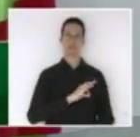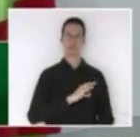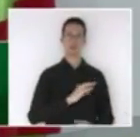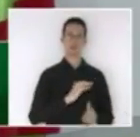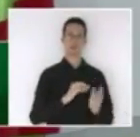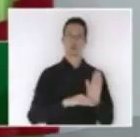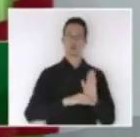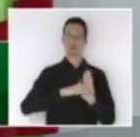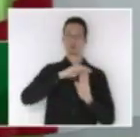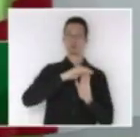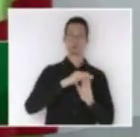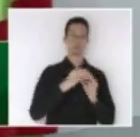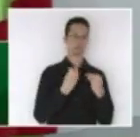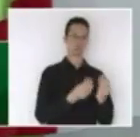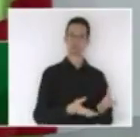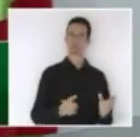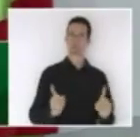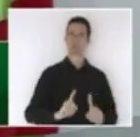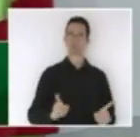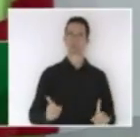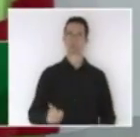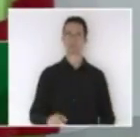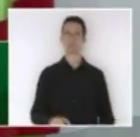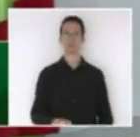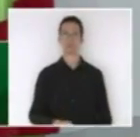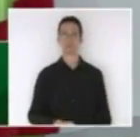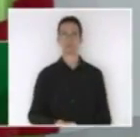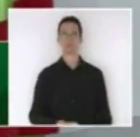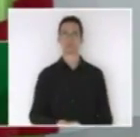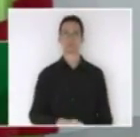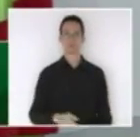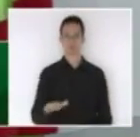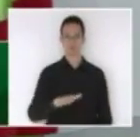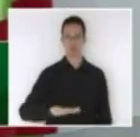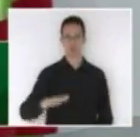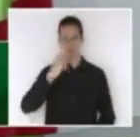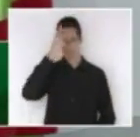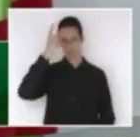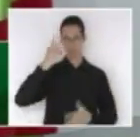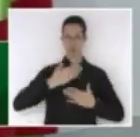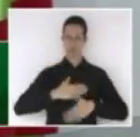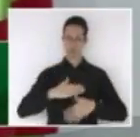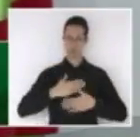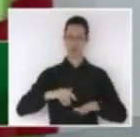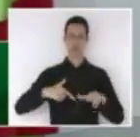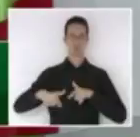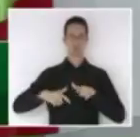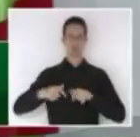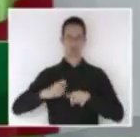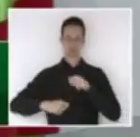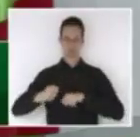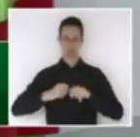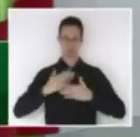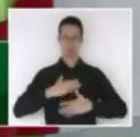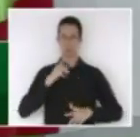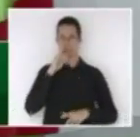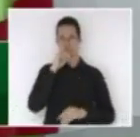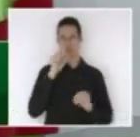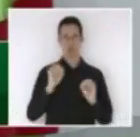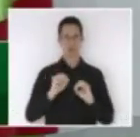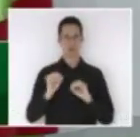frente. Dão para quem está no papel burocrático, quem não está na linha de frente.